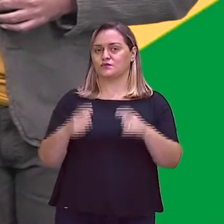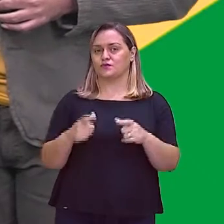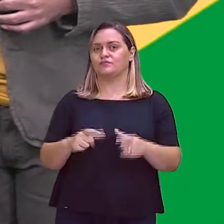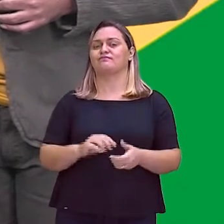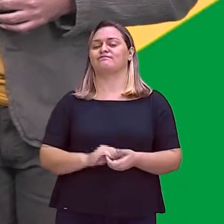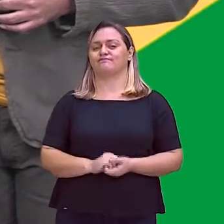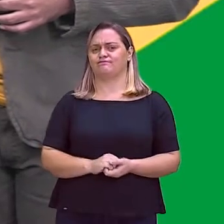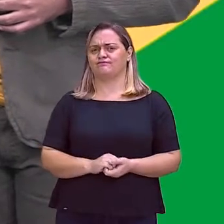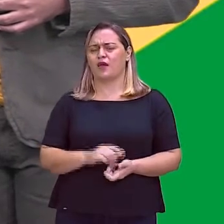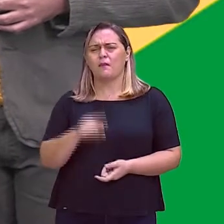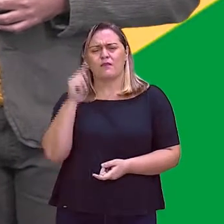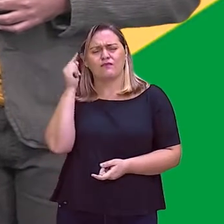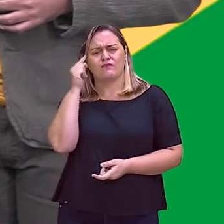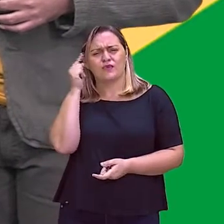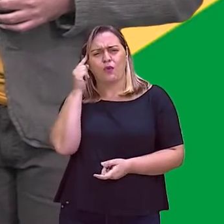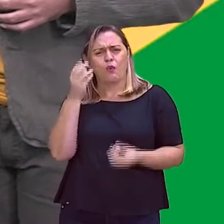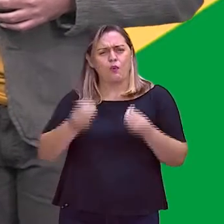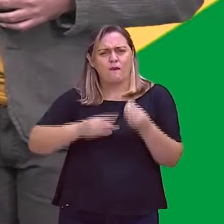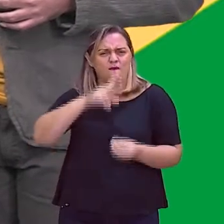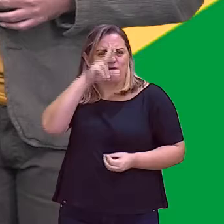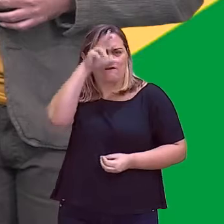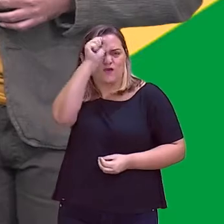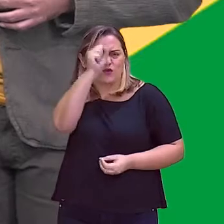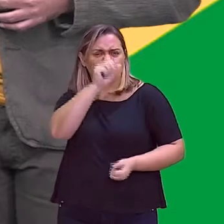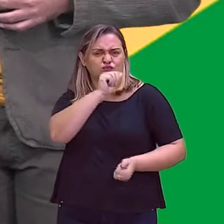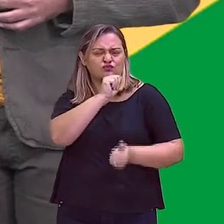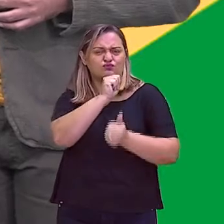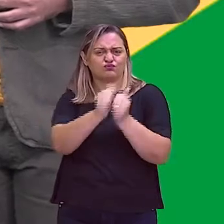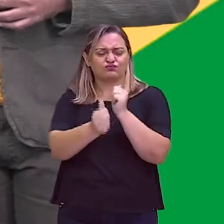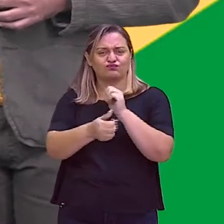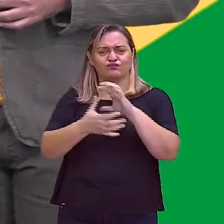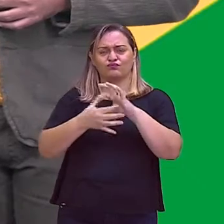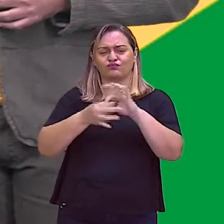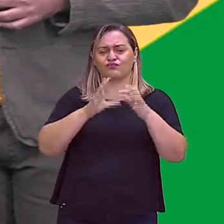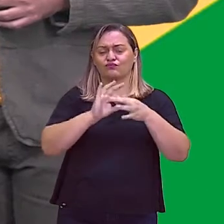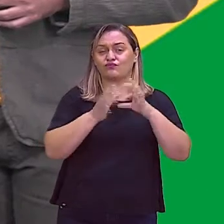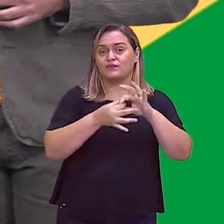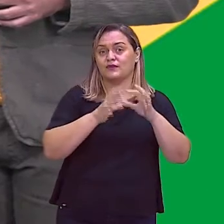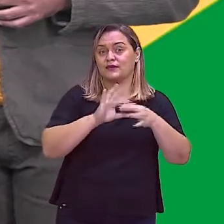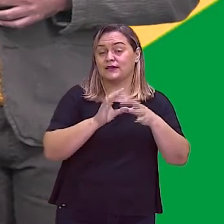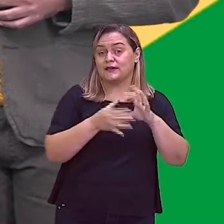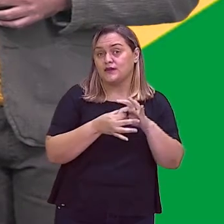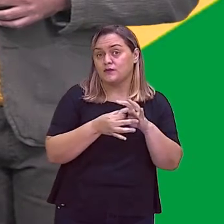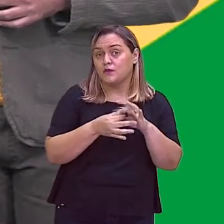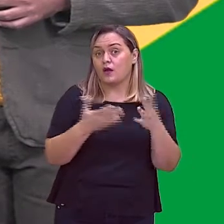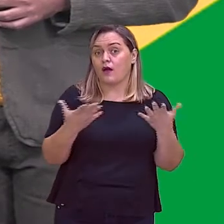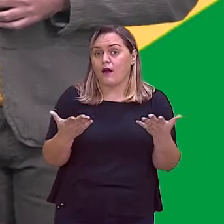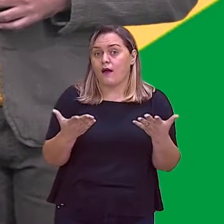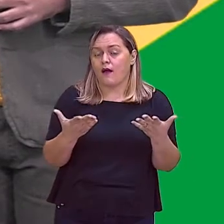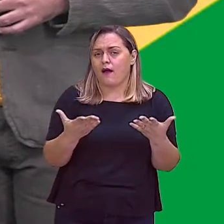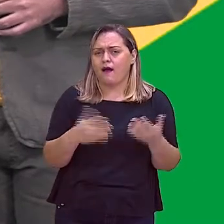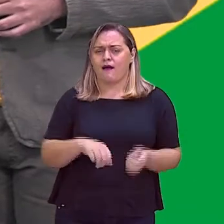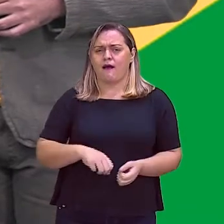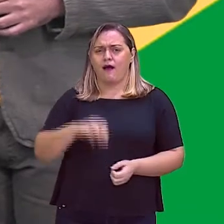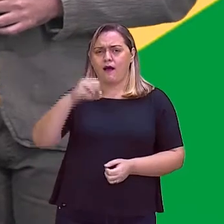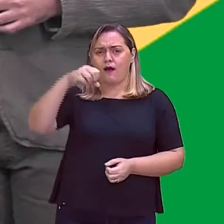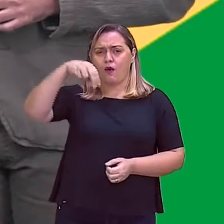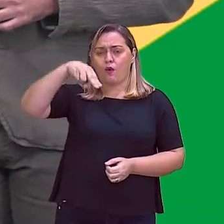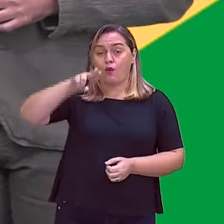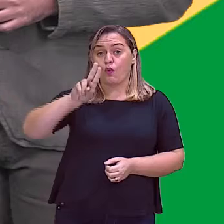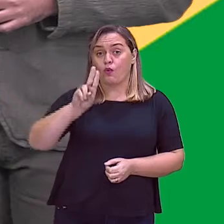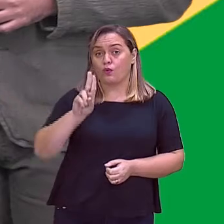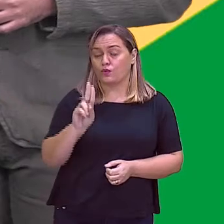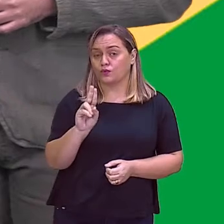Para se ter uma ideia da força dos Jogos na atualidade, nem mesmo a Organização das Nações Unidas,